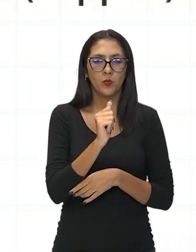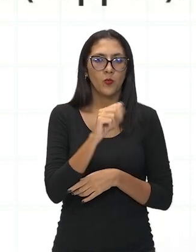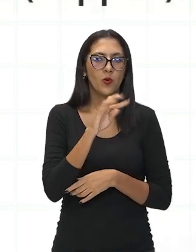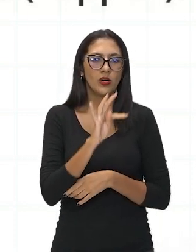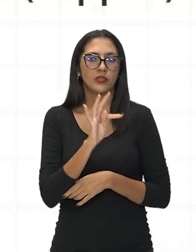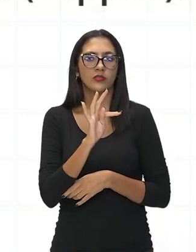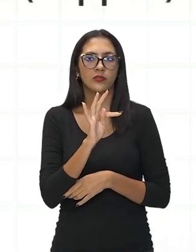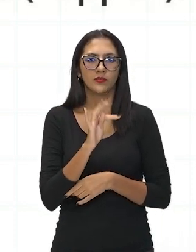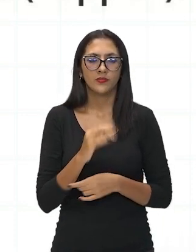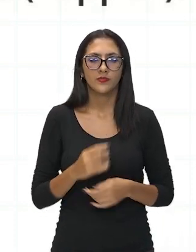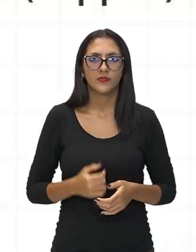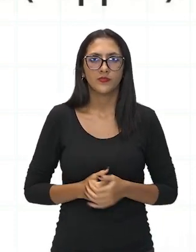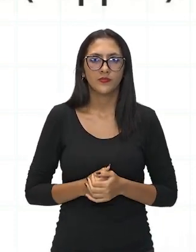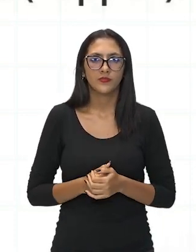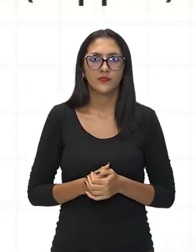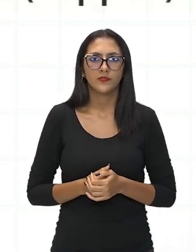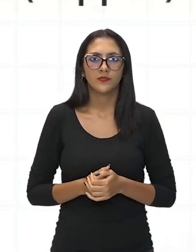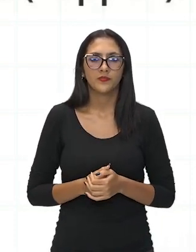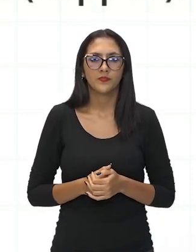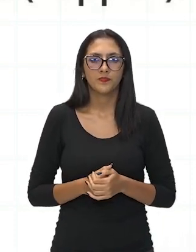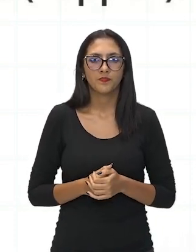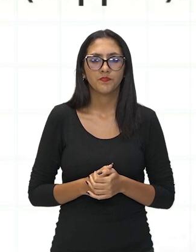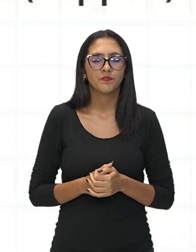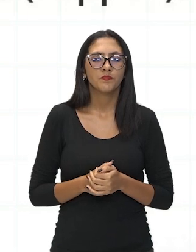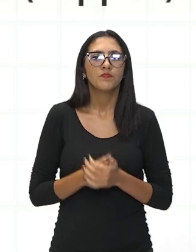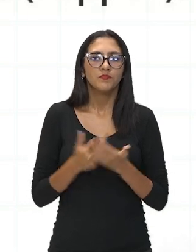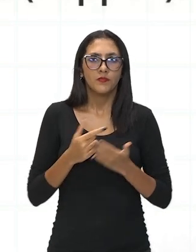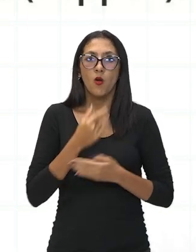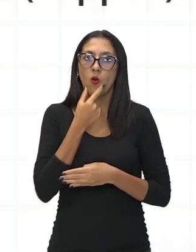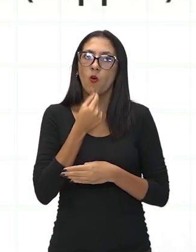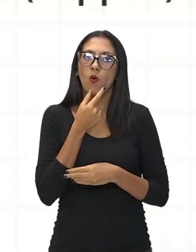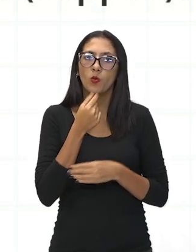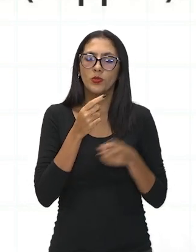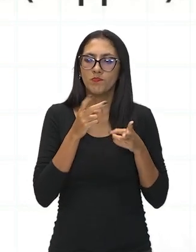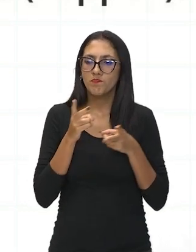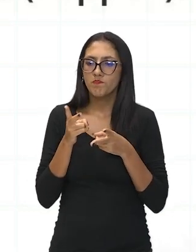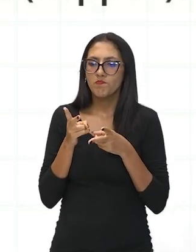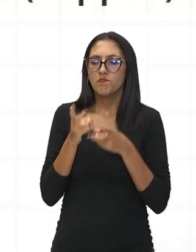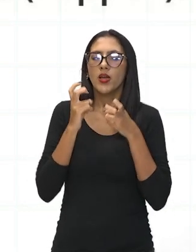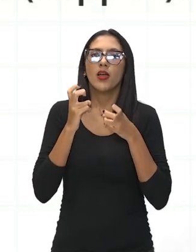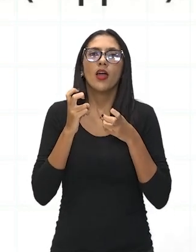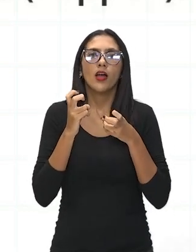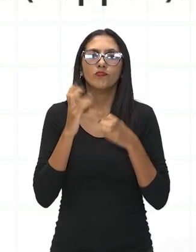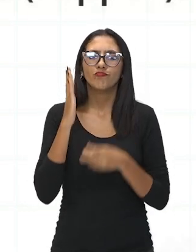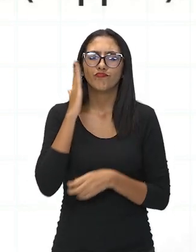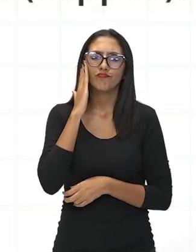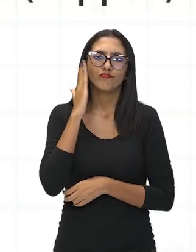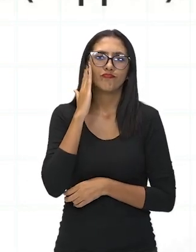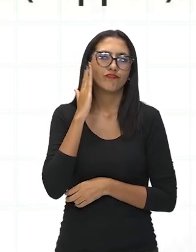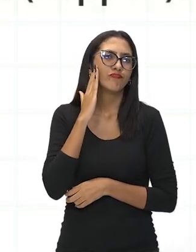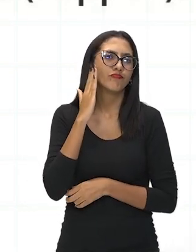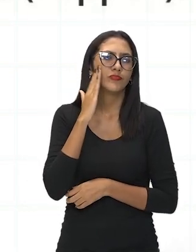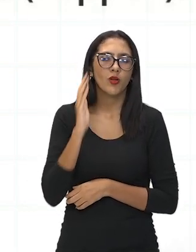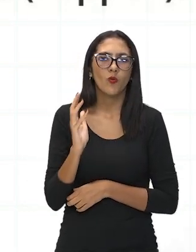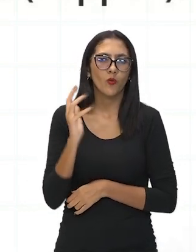certo? E foi quando ele percebeu o que estava acontecendo. What